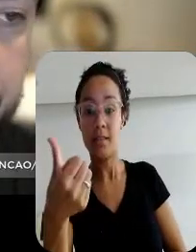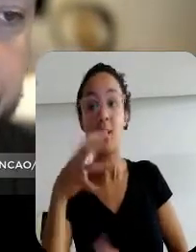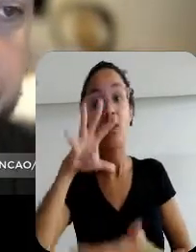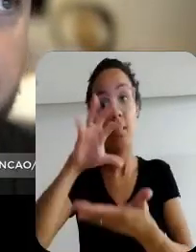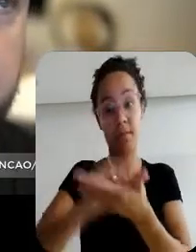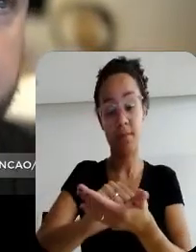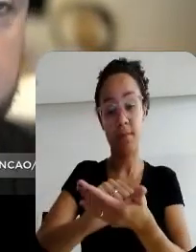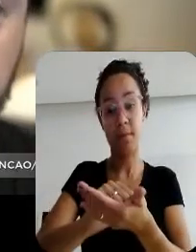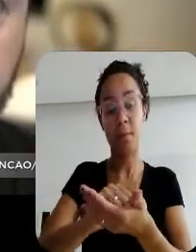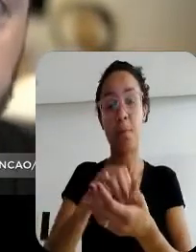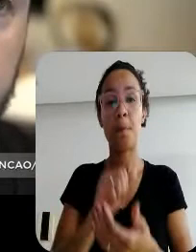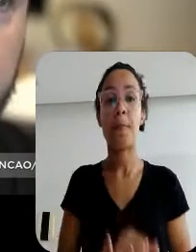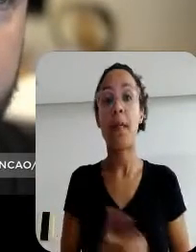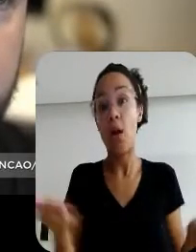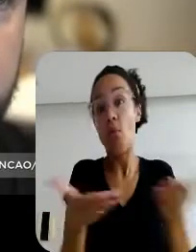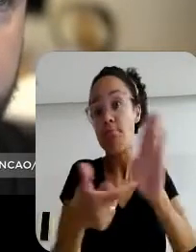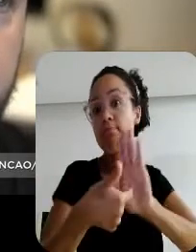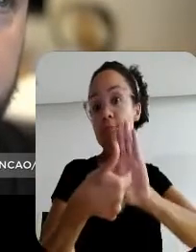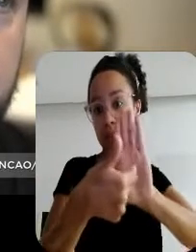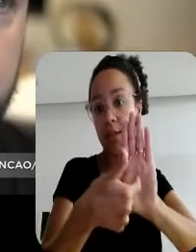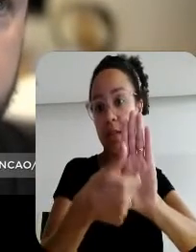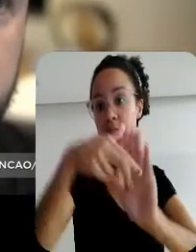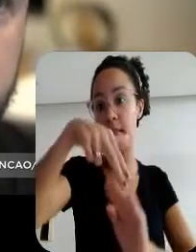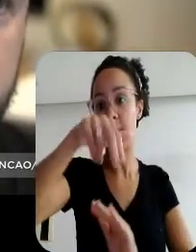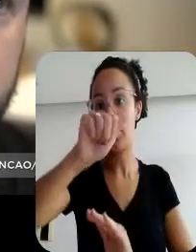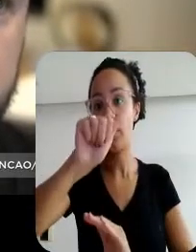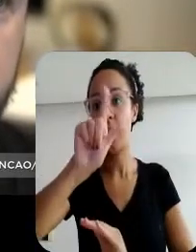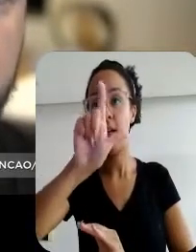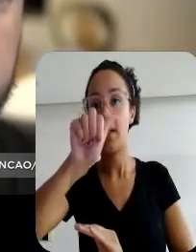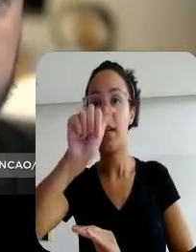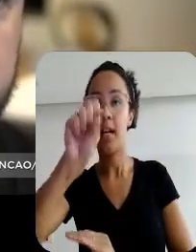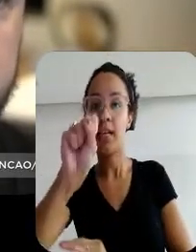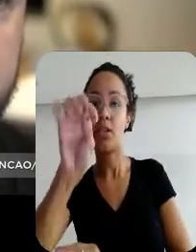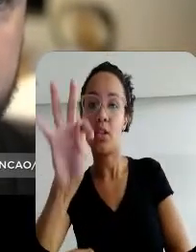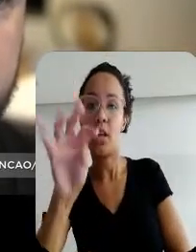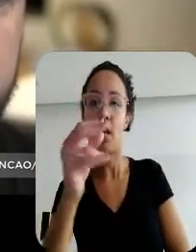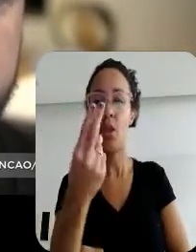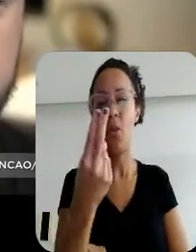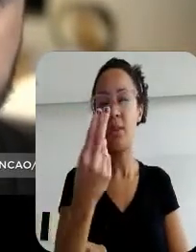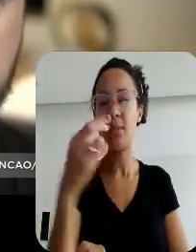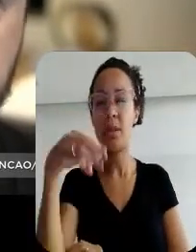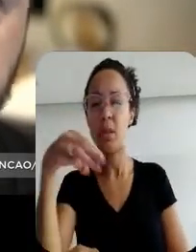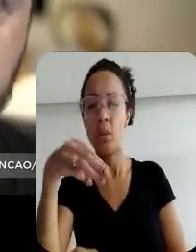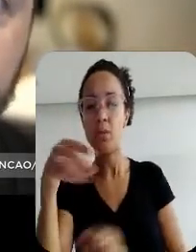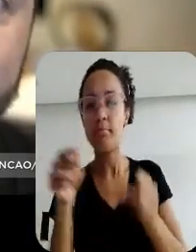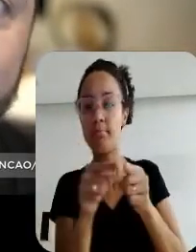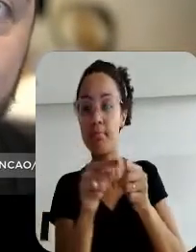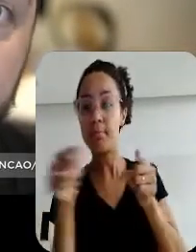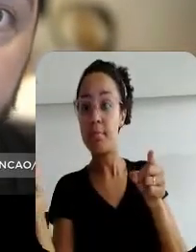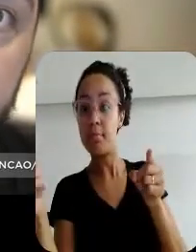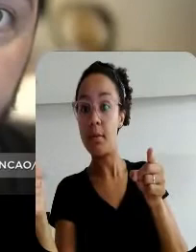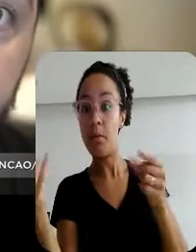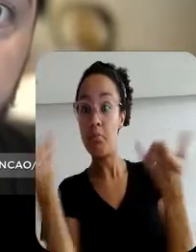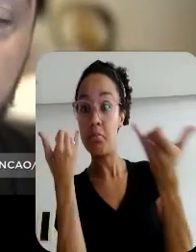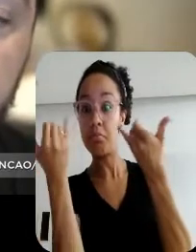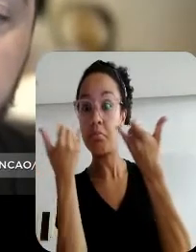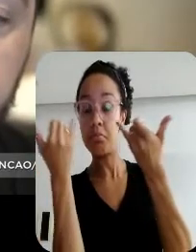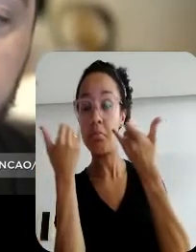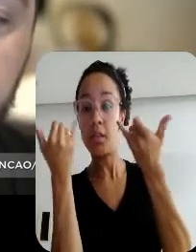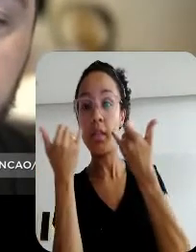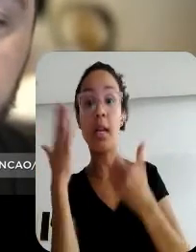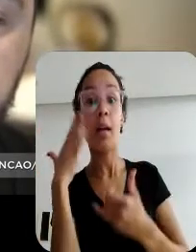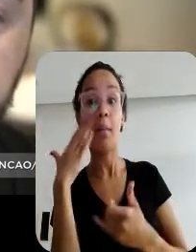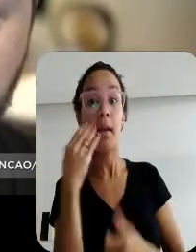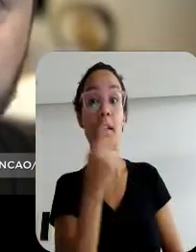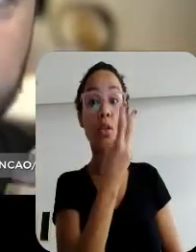aqui, para você ouvir o que a gente falou em 2016, para você ver se a gente estava ciente ou não do que